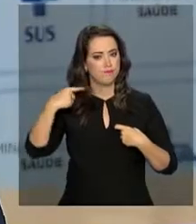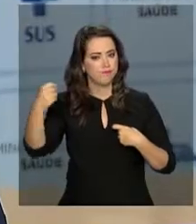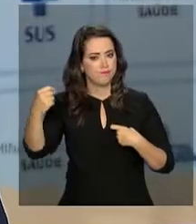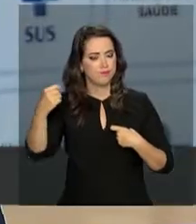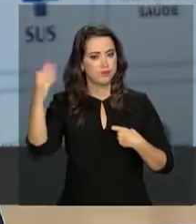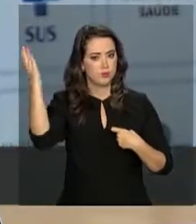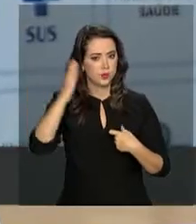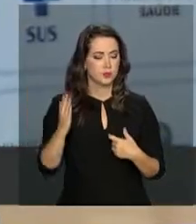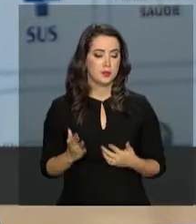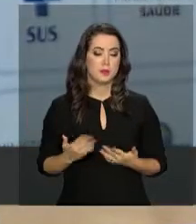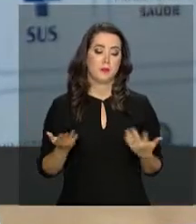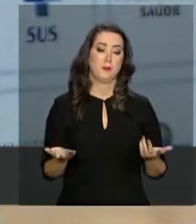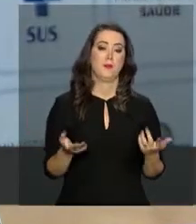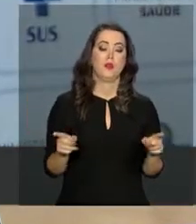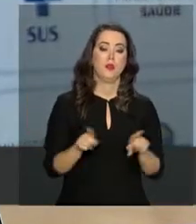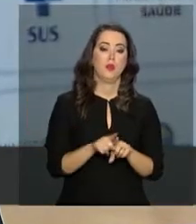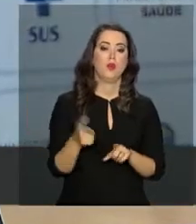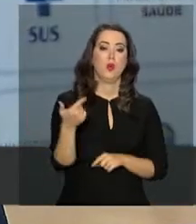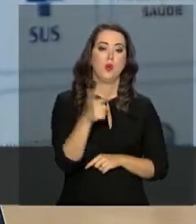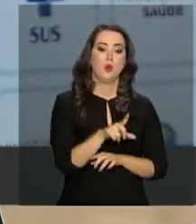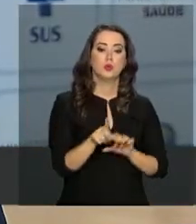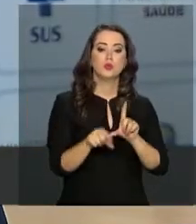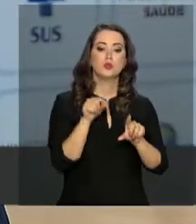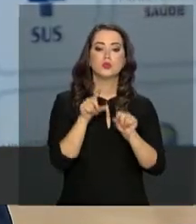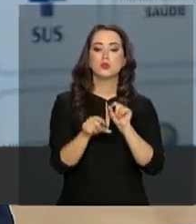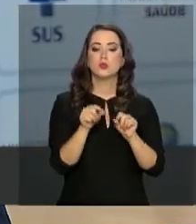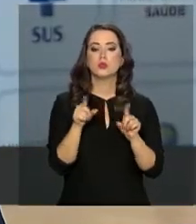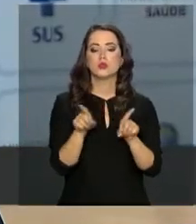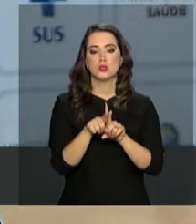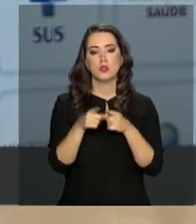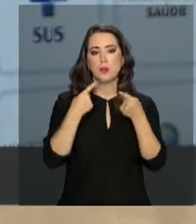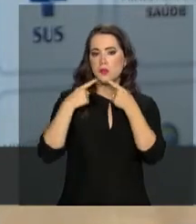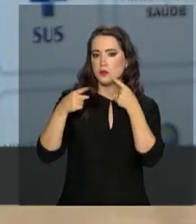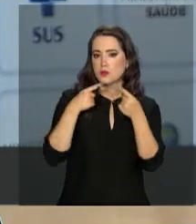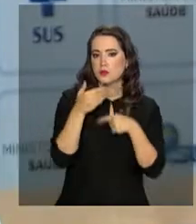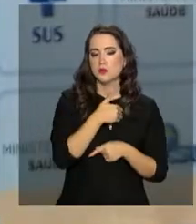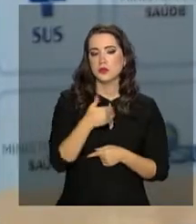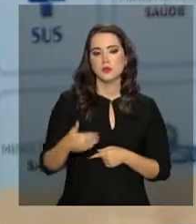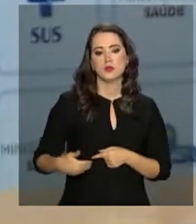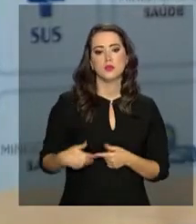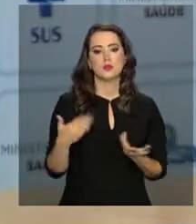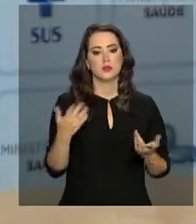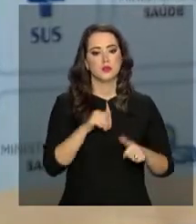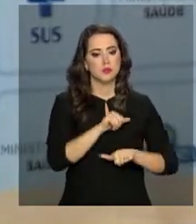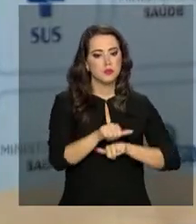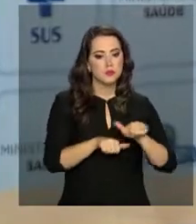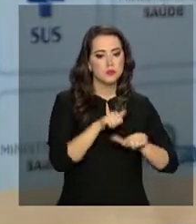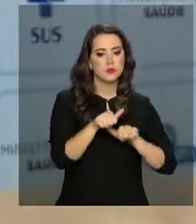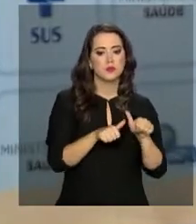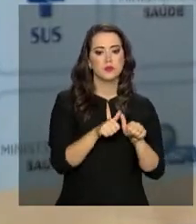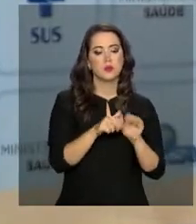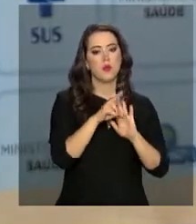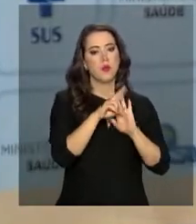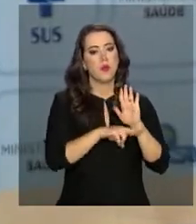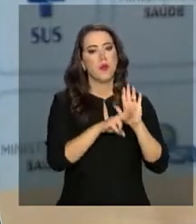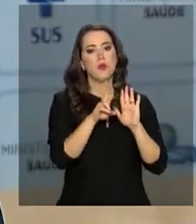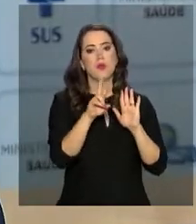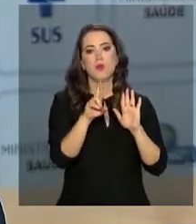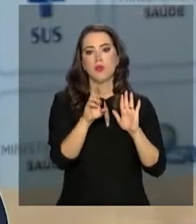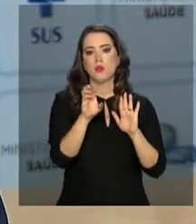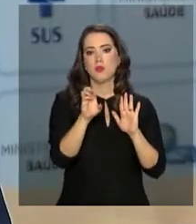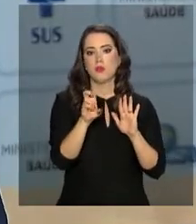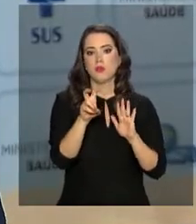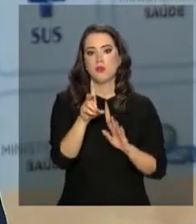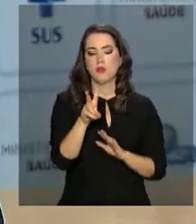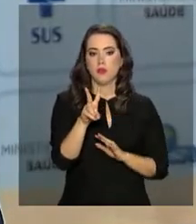ainda destacou que outras alternativas estão sendo discutidas pelo governo como modificações no revalida o exame